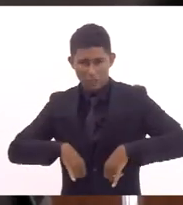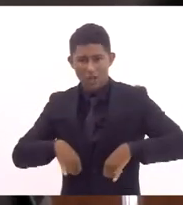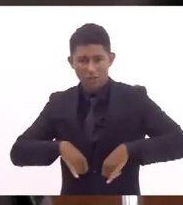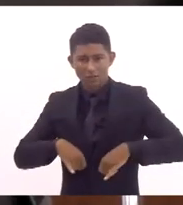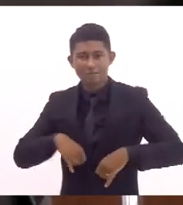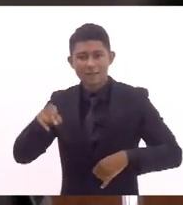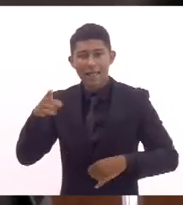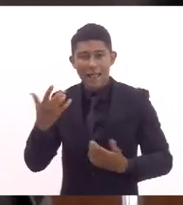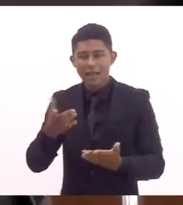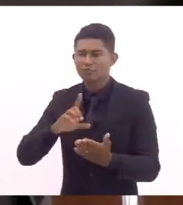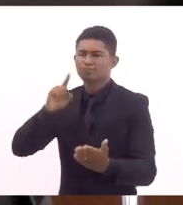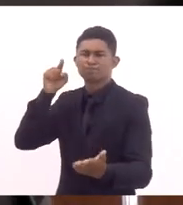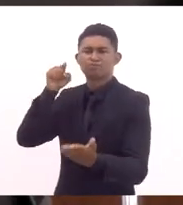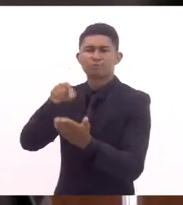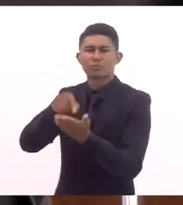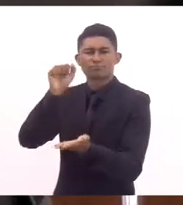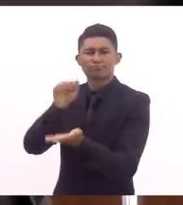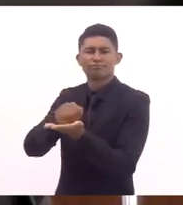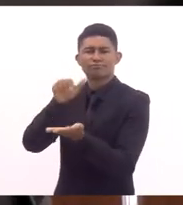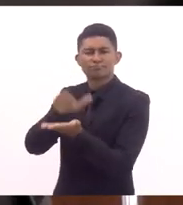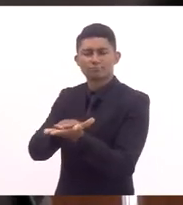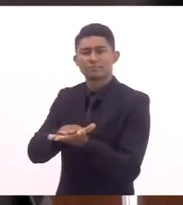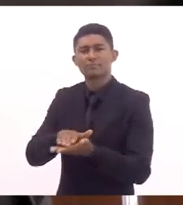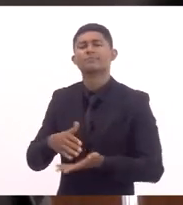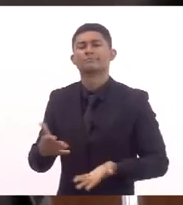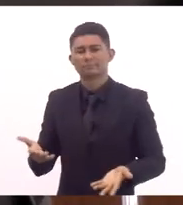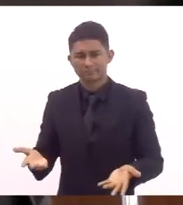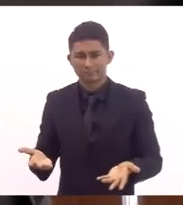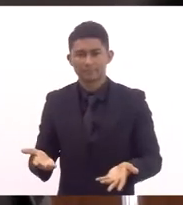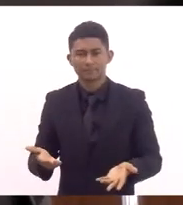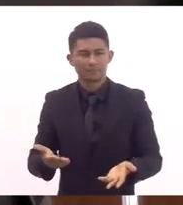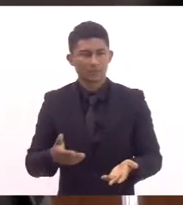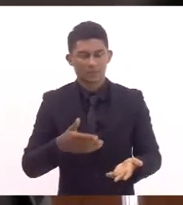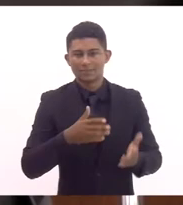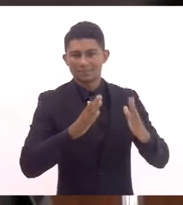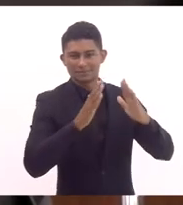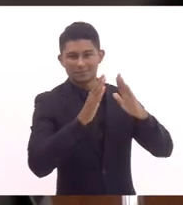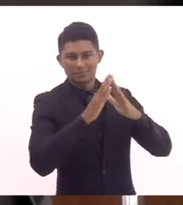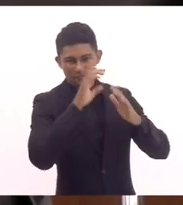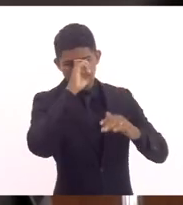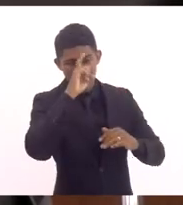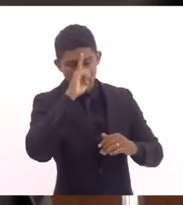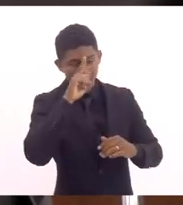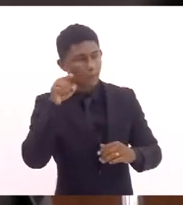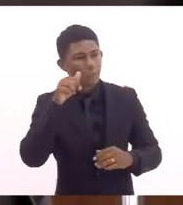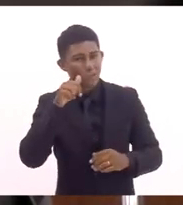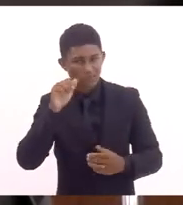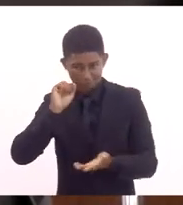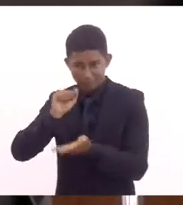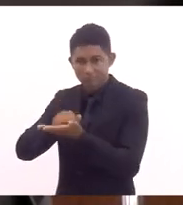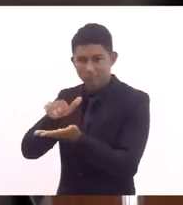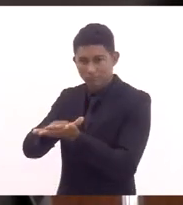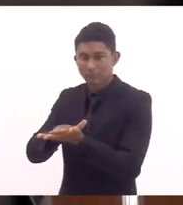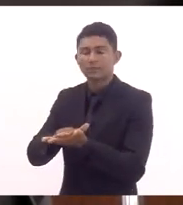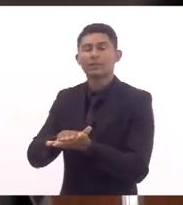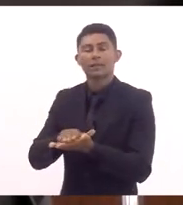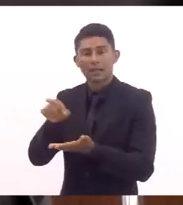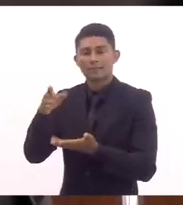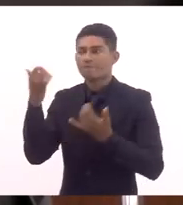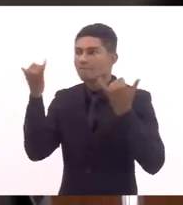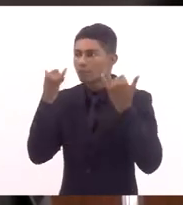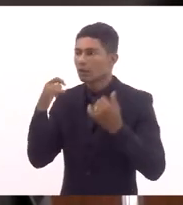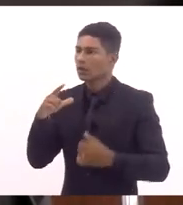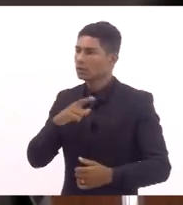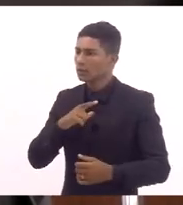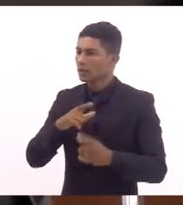de Mauá tem bom né é a na Rede Pública de saúde ela pode ela tem lá em formação de que existe o